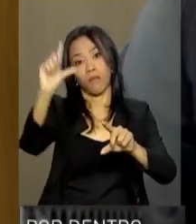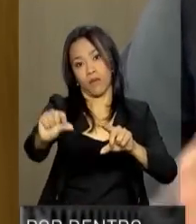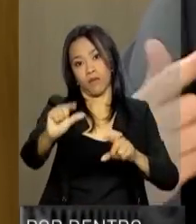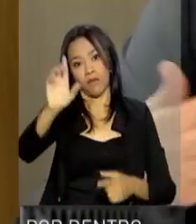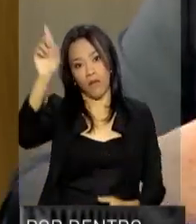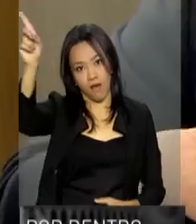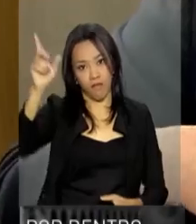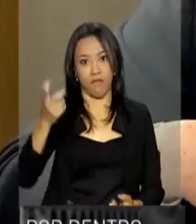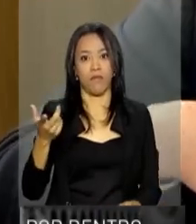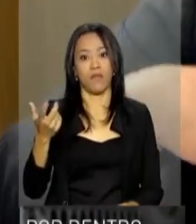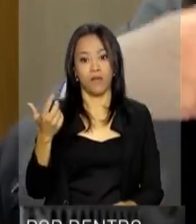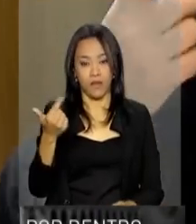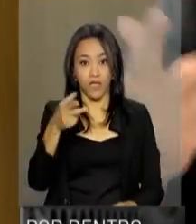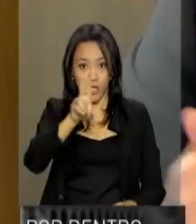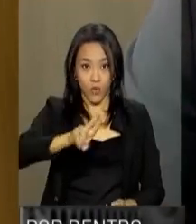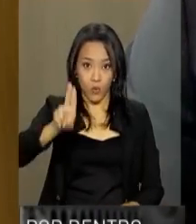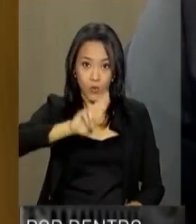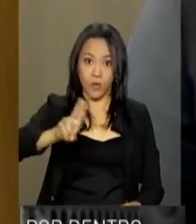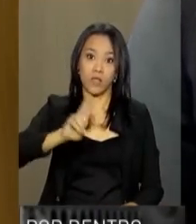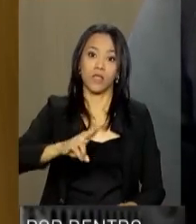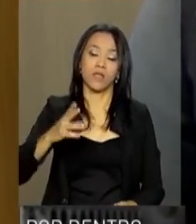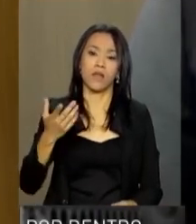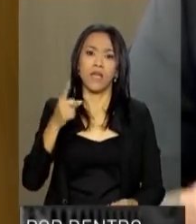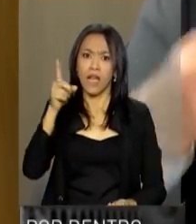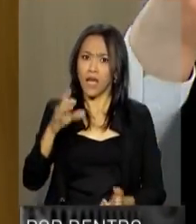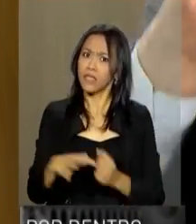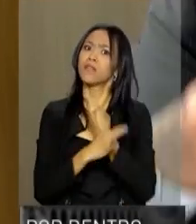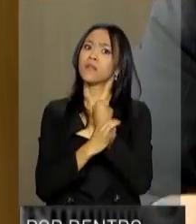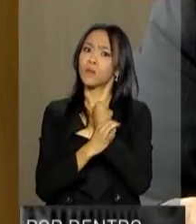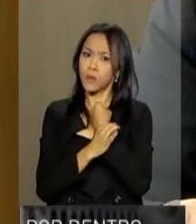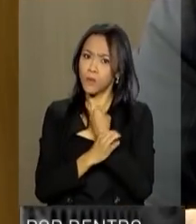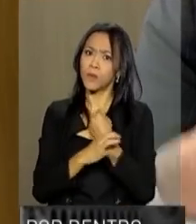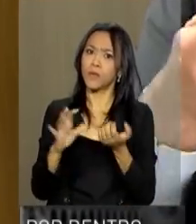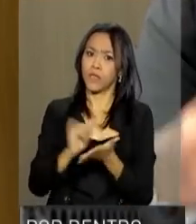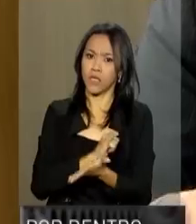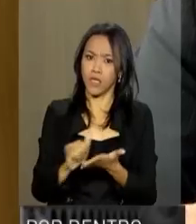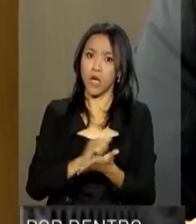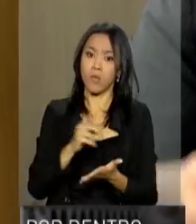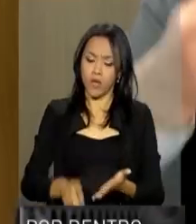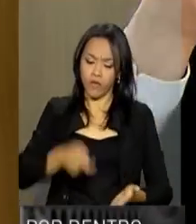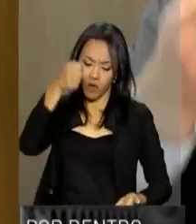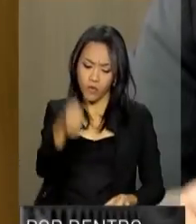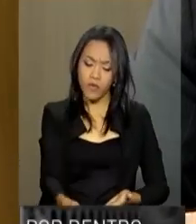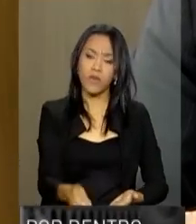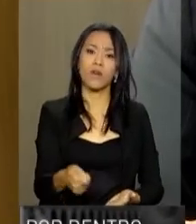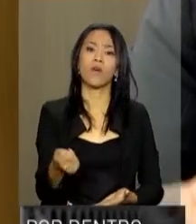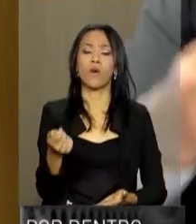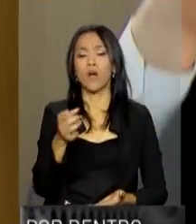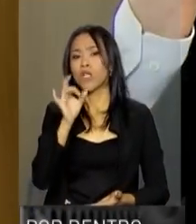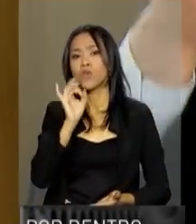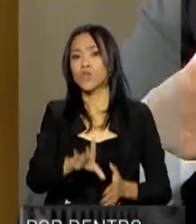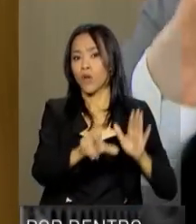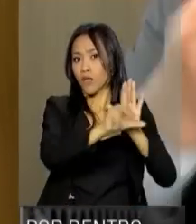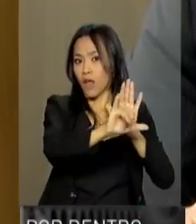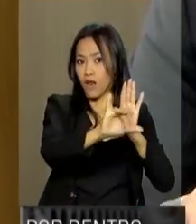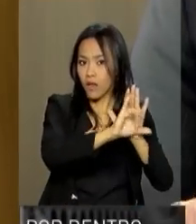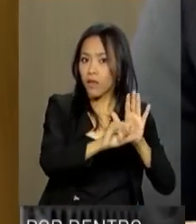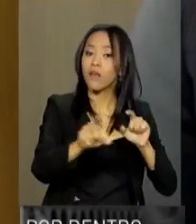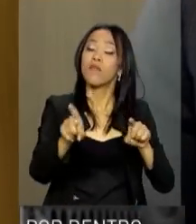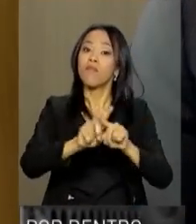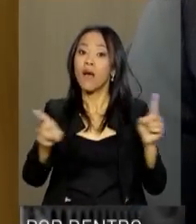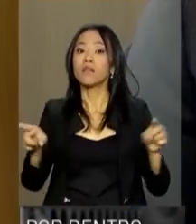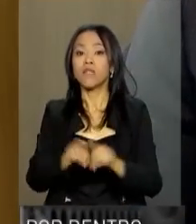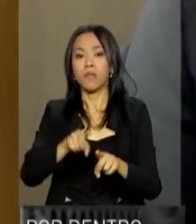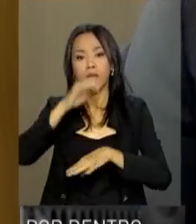york e ela vai acabar das cidades mais seguras do mundo porque porque agiu com firmeza com rigor não só na legislação como na ação